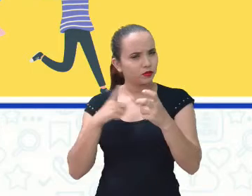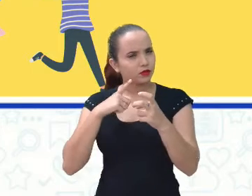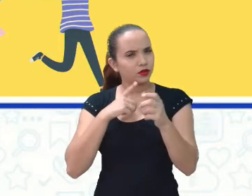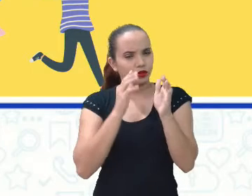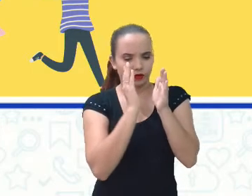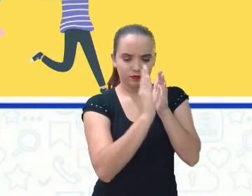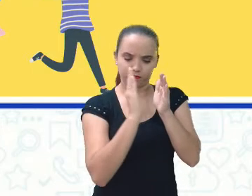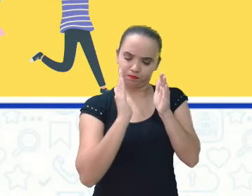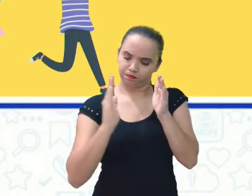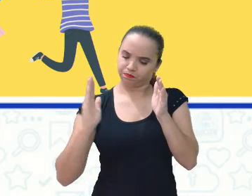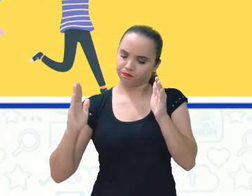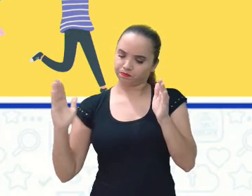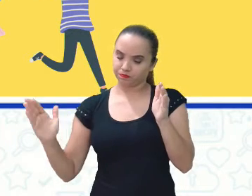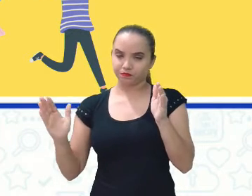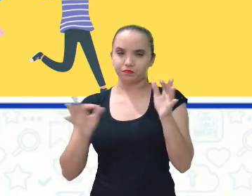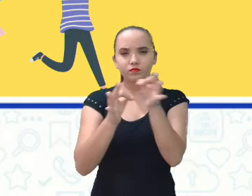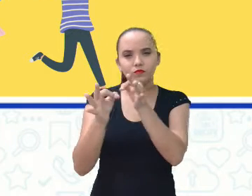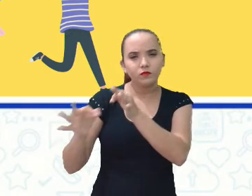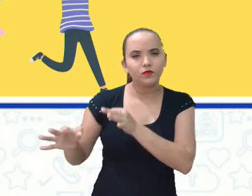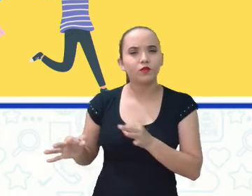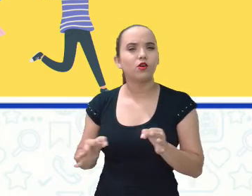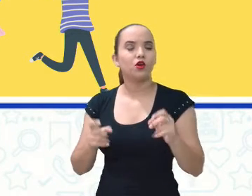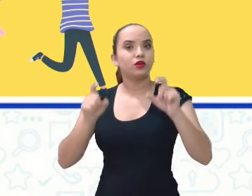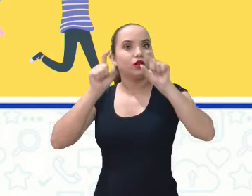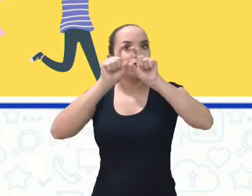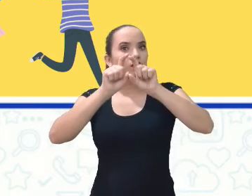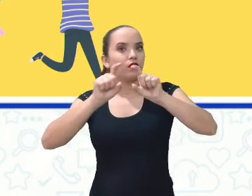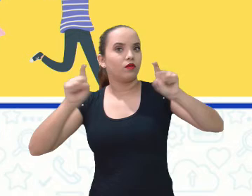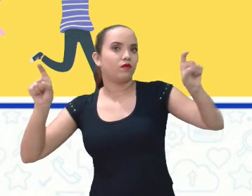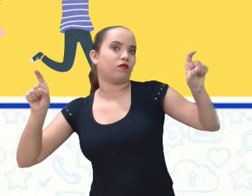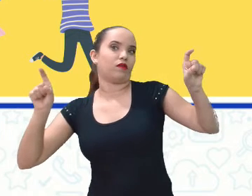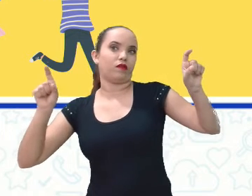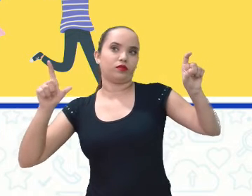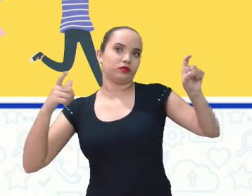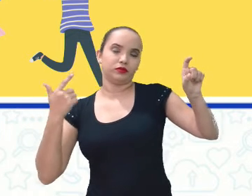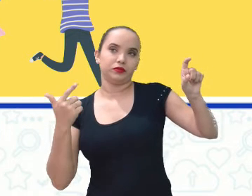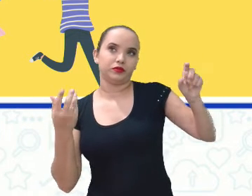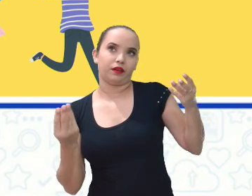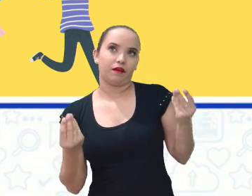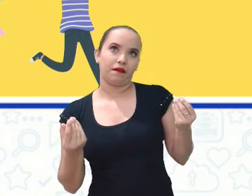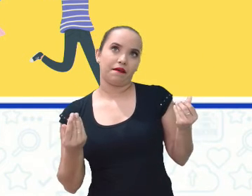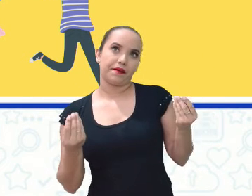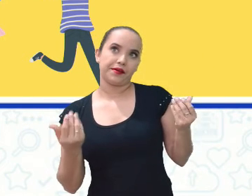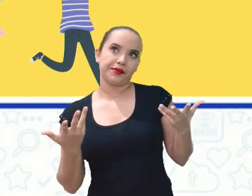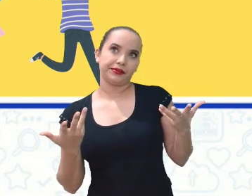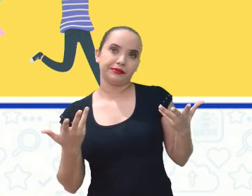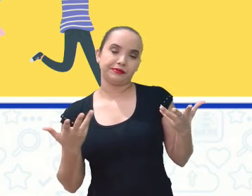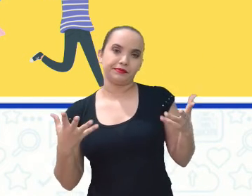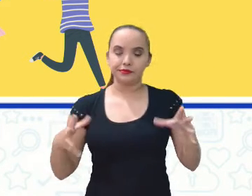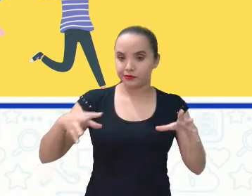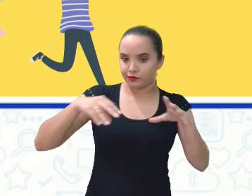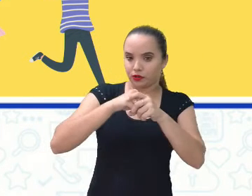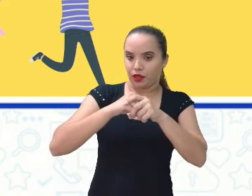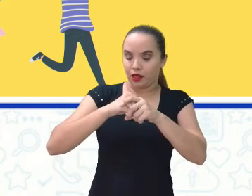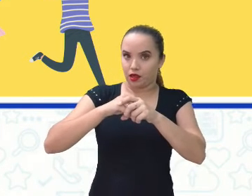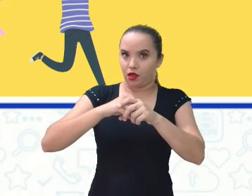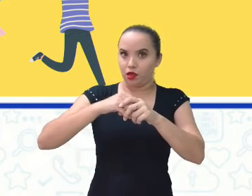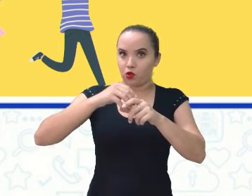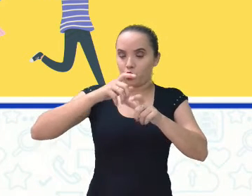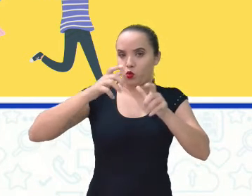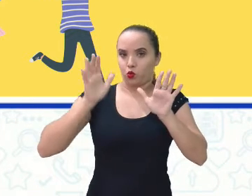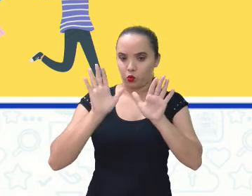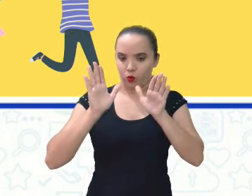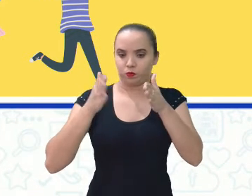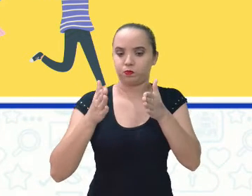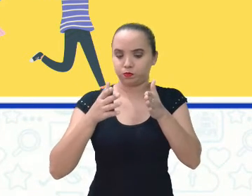sequência, a organização da frase não está assim dentro dos padrões linguísticos. Não está muito dentro